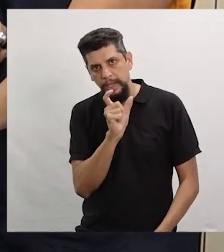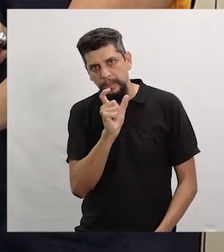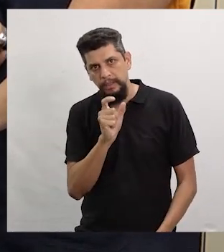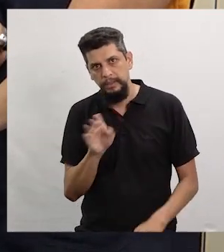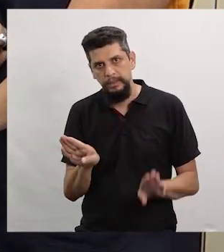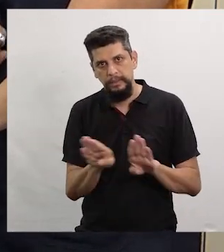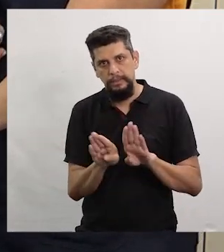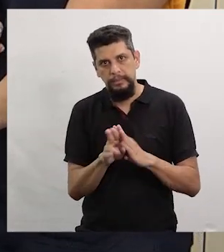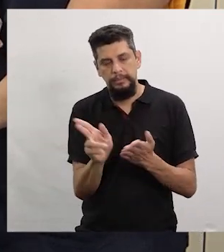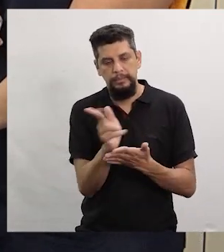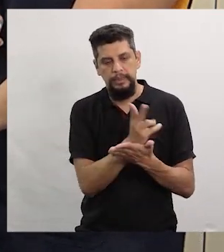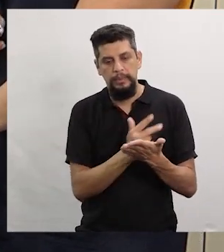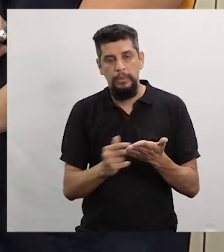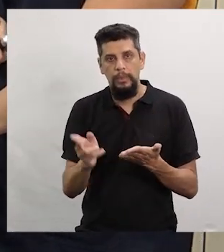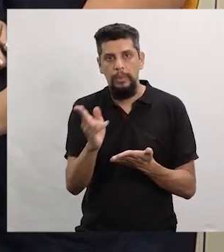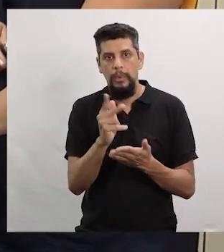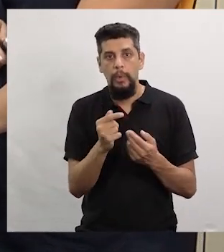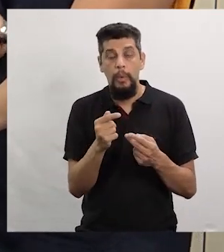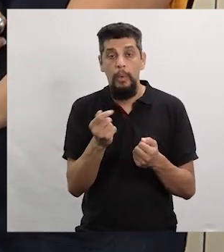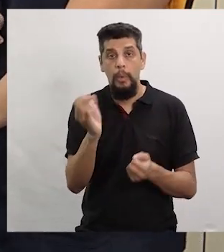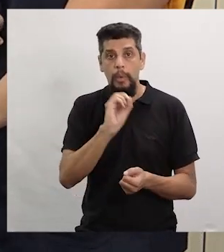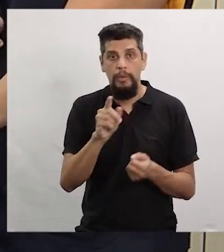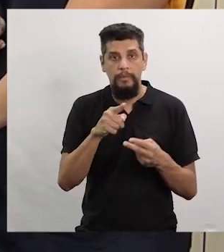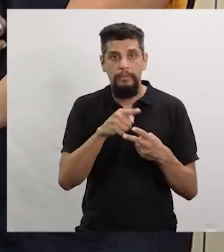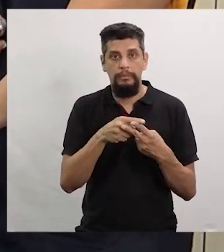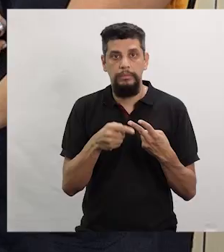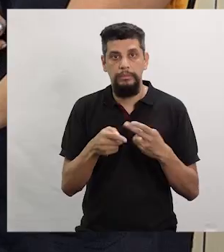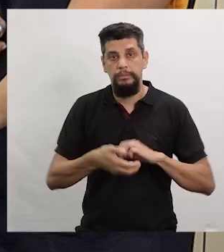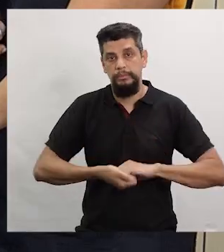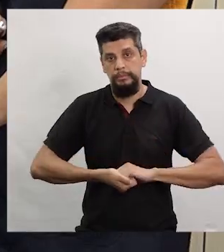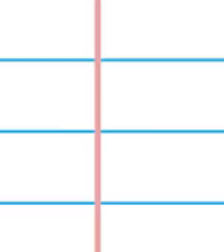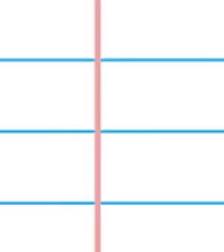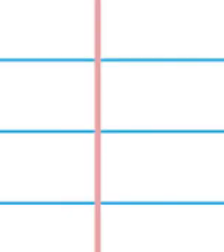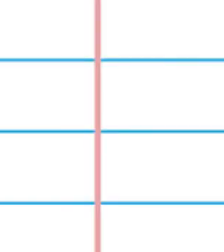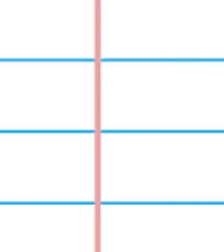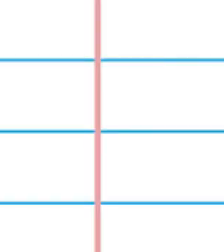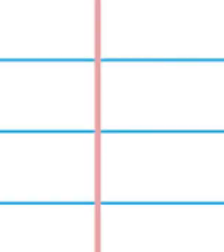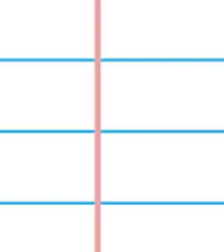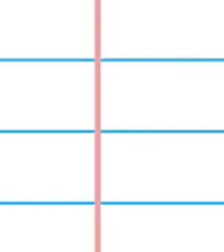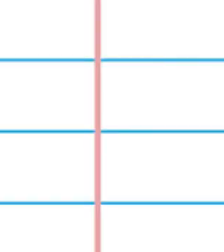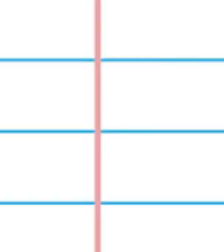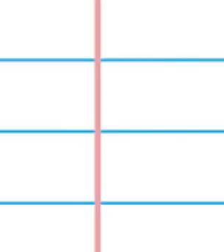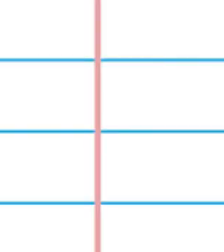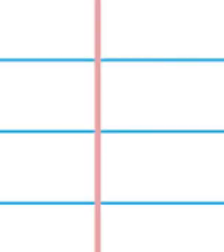escrever a palavra desenhar ou fazer as duas coisas